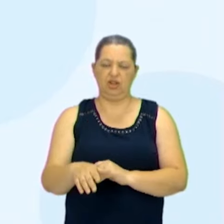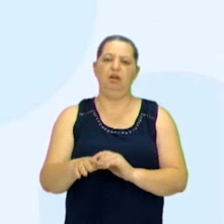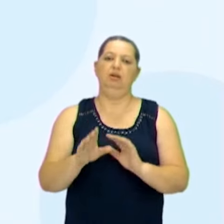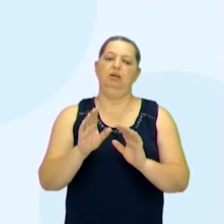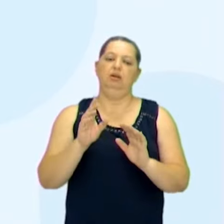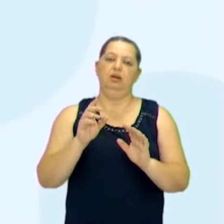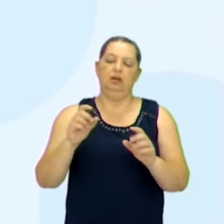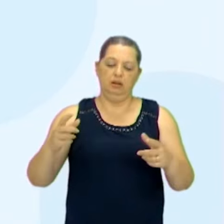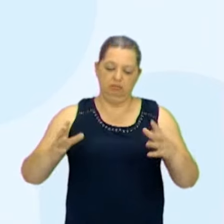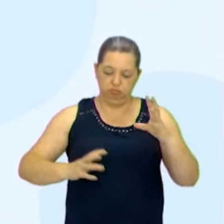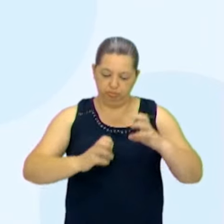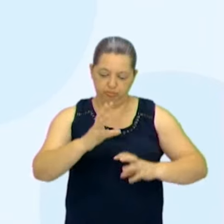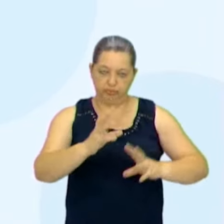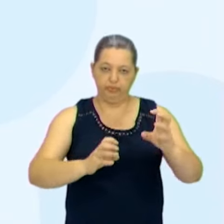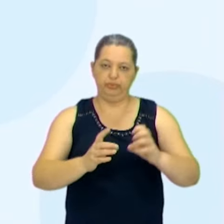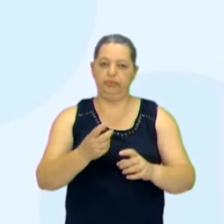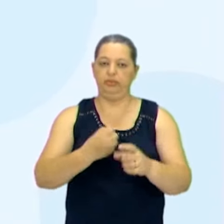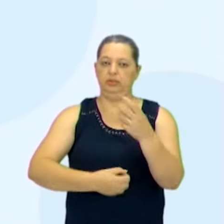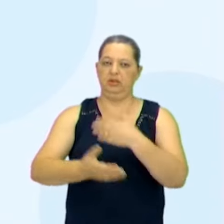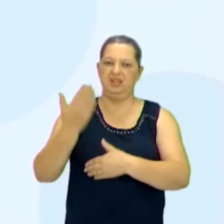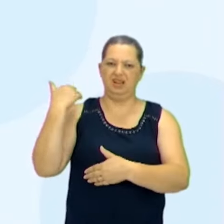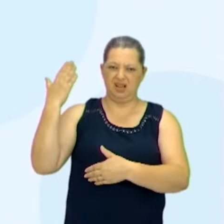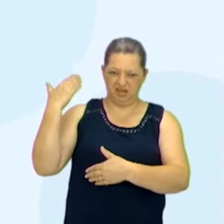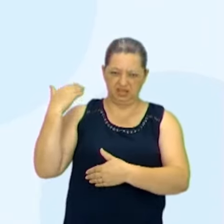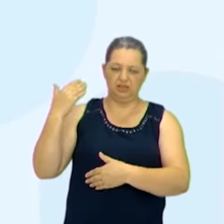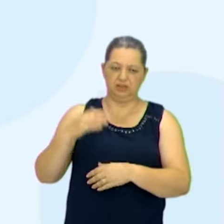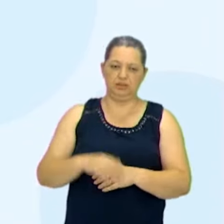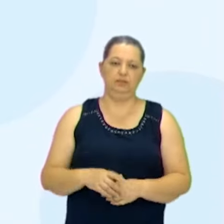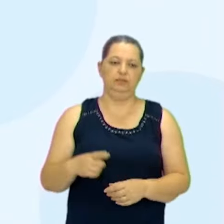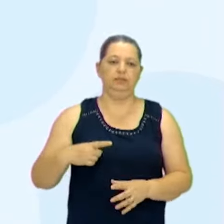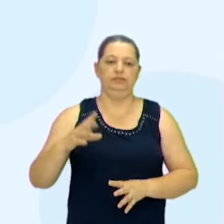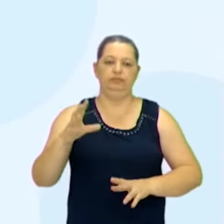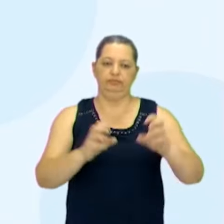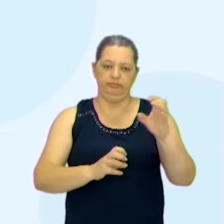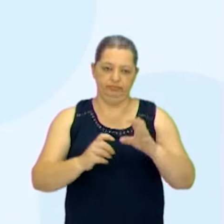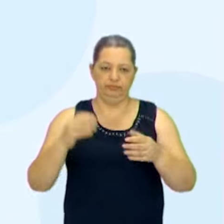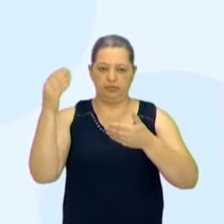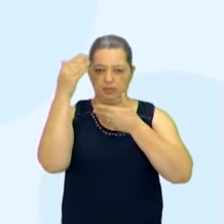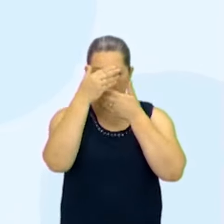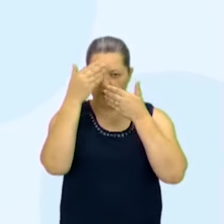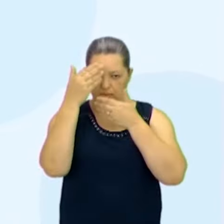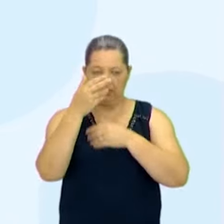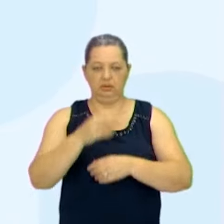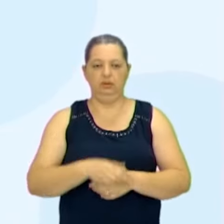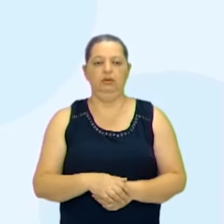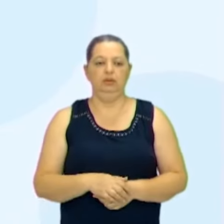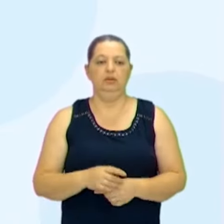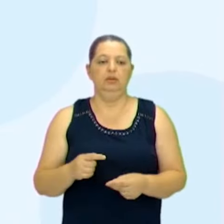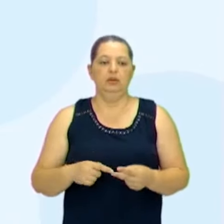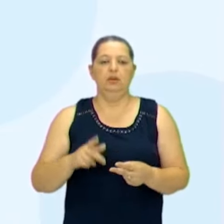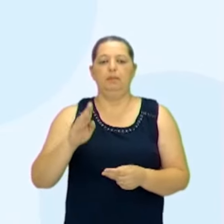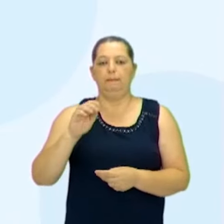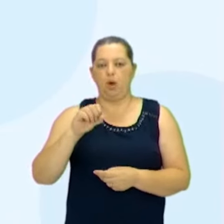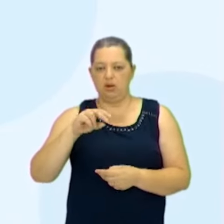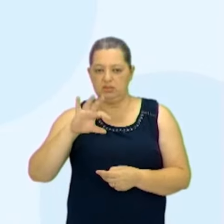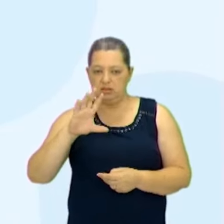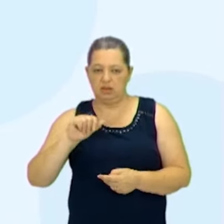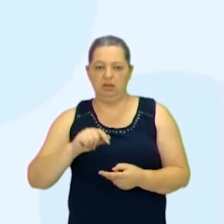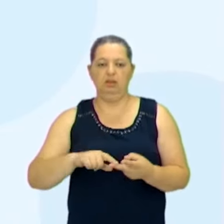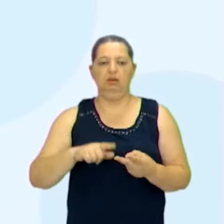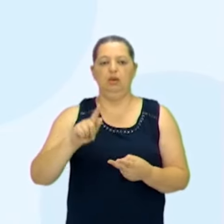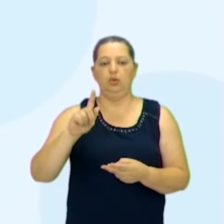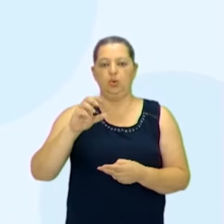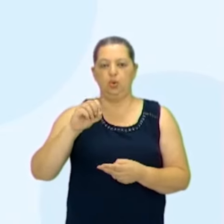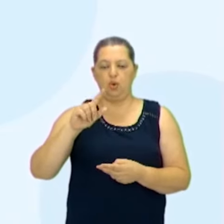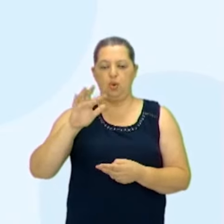aconteciam antes, muito antes das Torres Gêmeas. A gente tem aí o conflito árabe-israelense, a guerra na Bósnia, guerra do